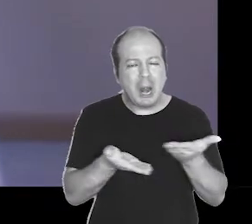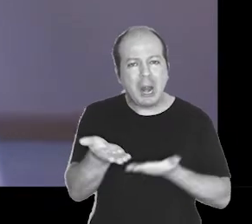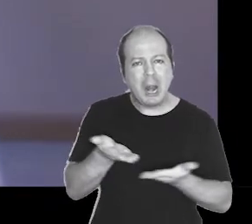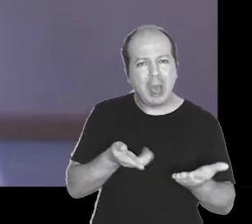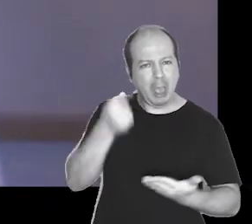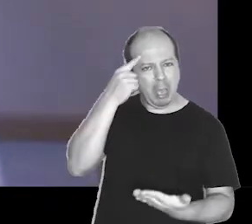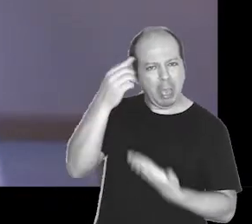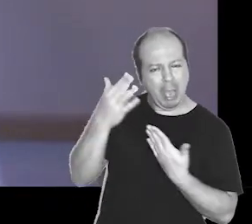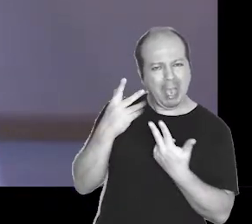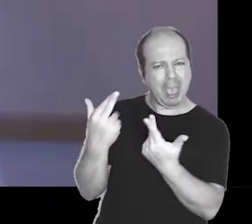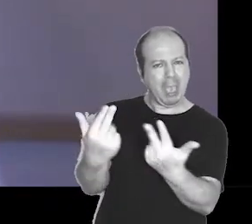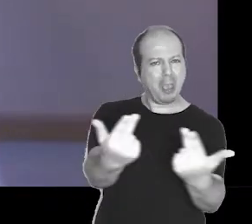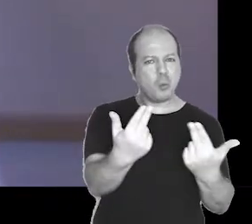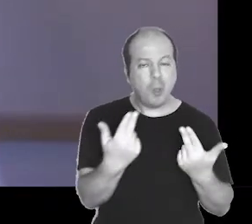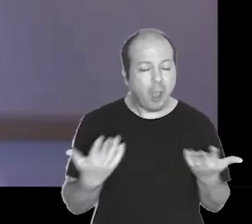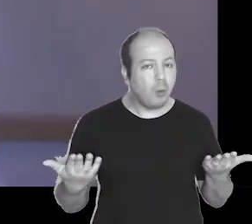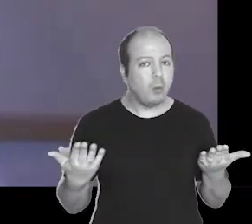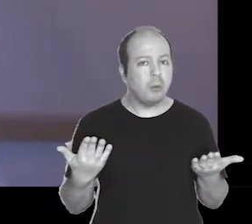mesmíssimo rigor.